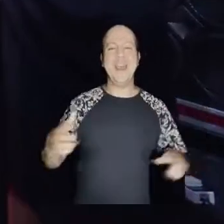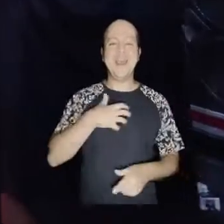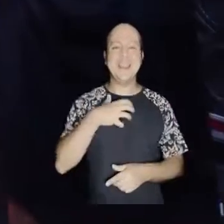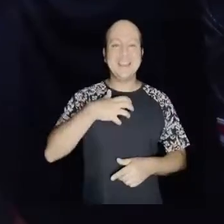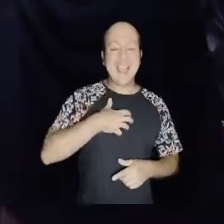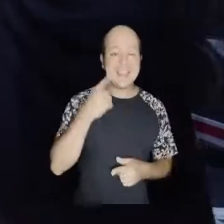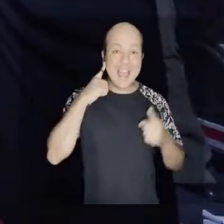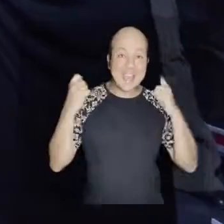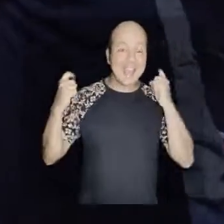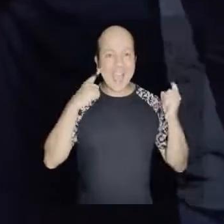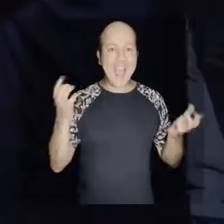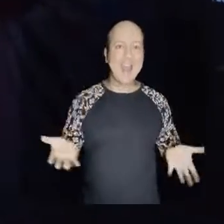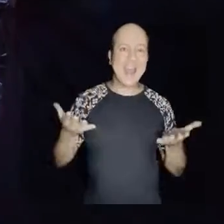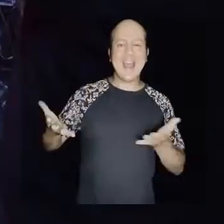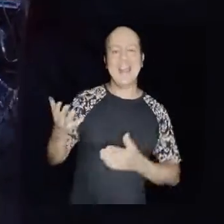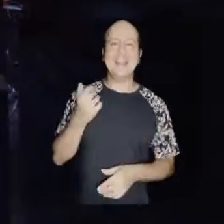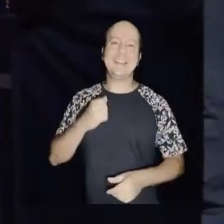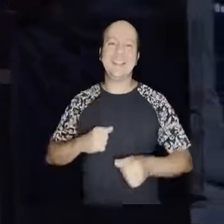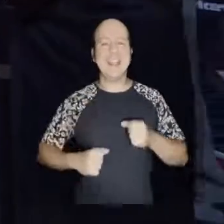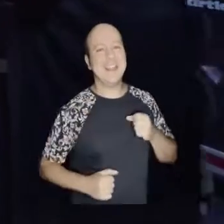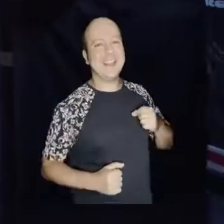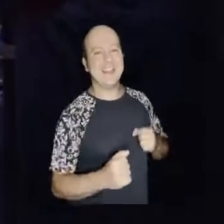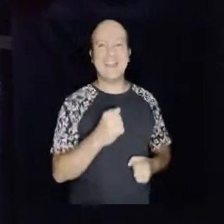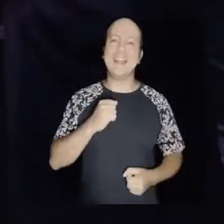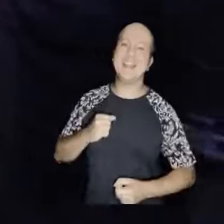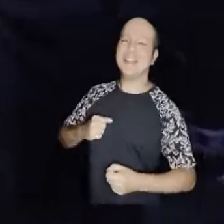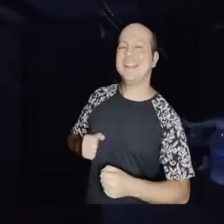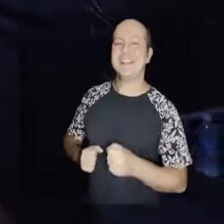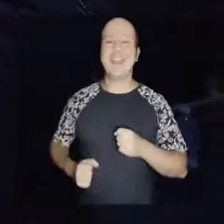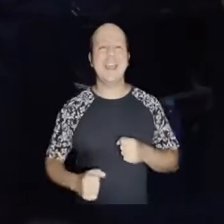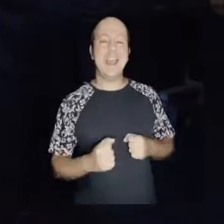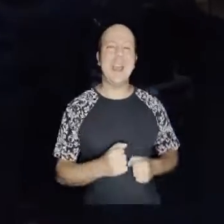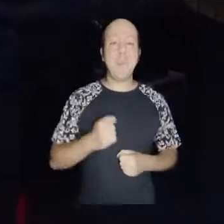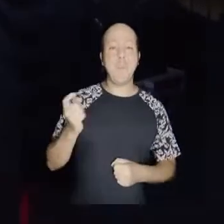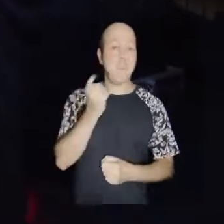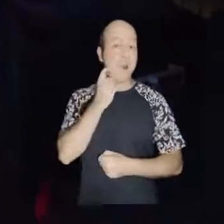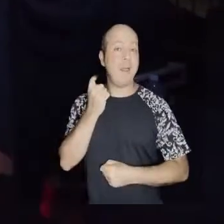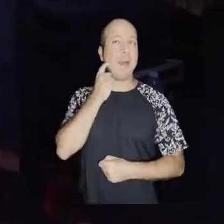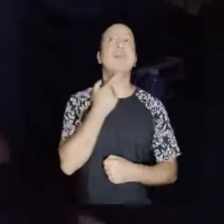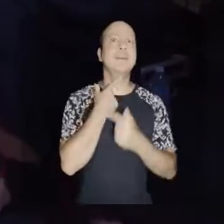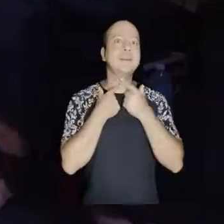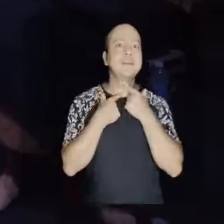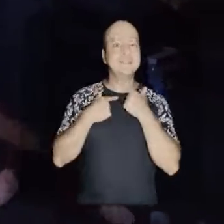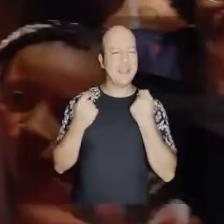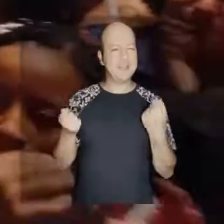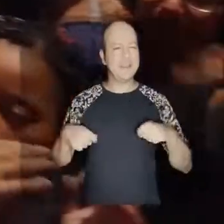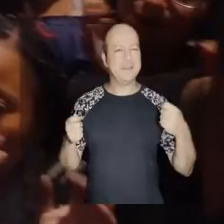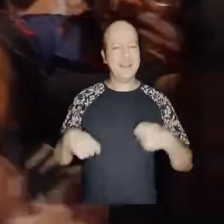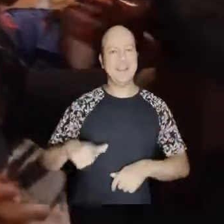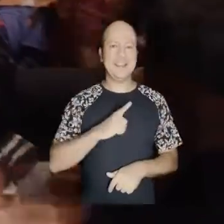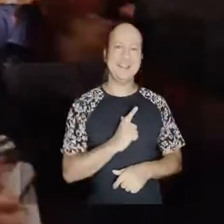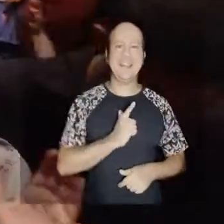calça cinza. 7 músicos as acompanham. Um multi-instrumentista, um violonista, 3 nos metais, 1 na percussão e 8 na